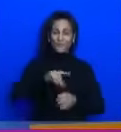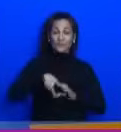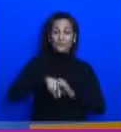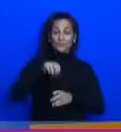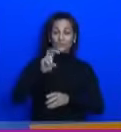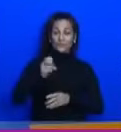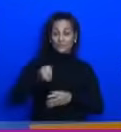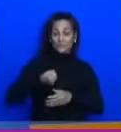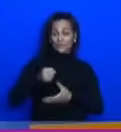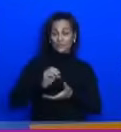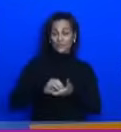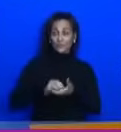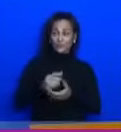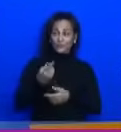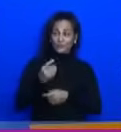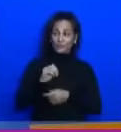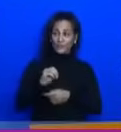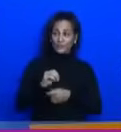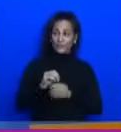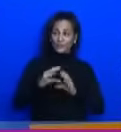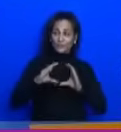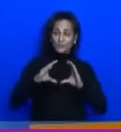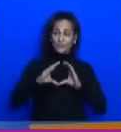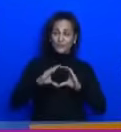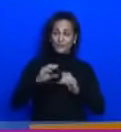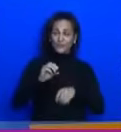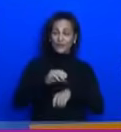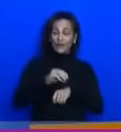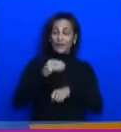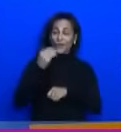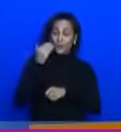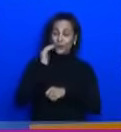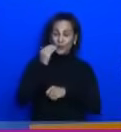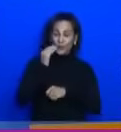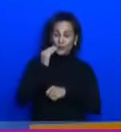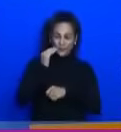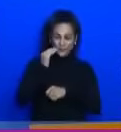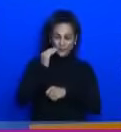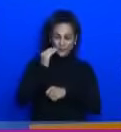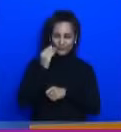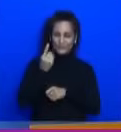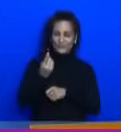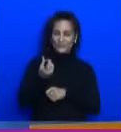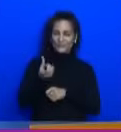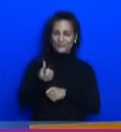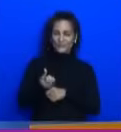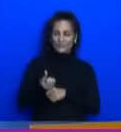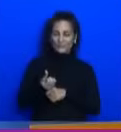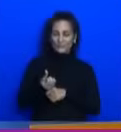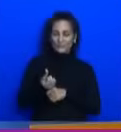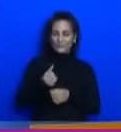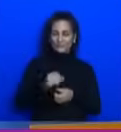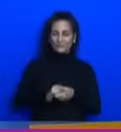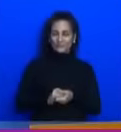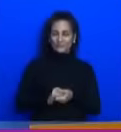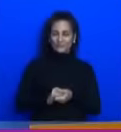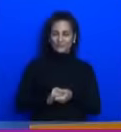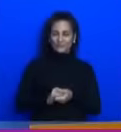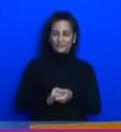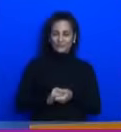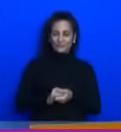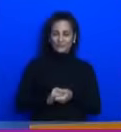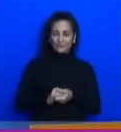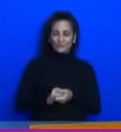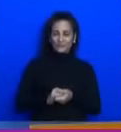Foram sorteados 5 números, faltam 10. Bola rosa, número 16. Rosa, 16.